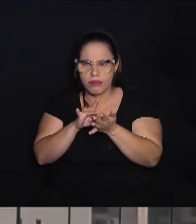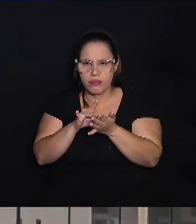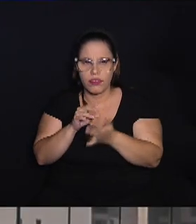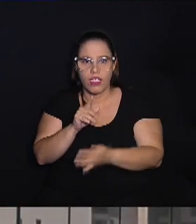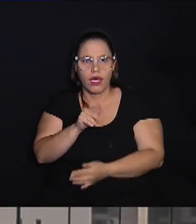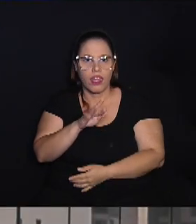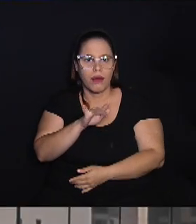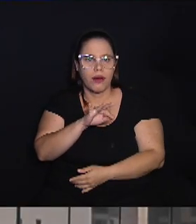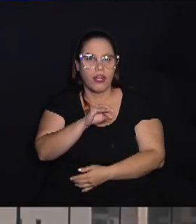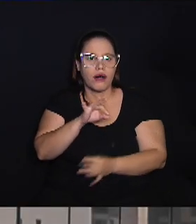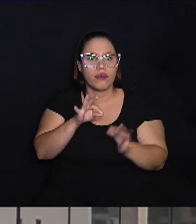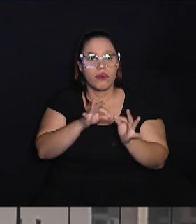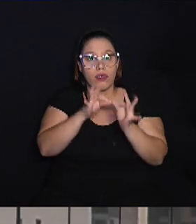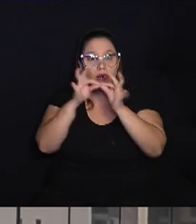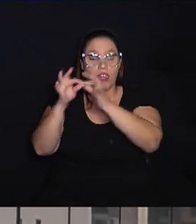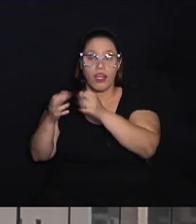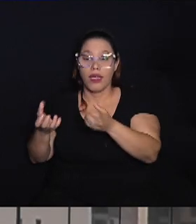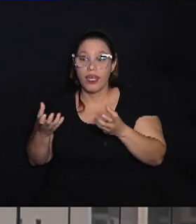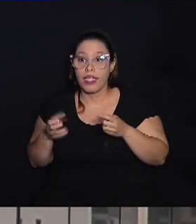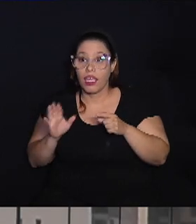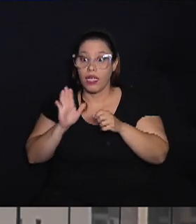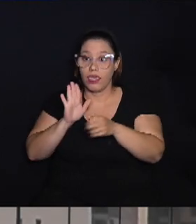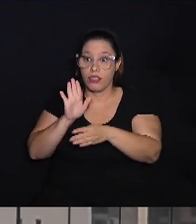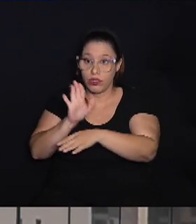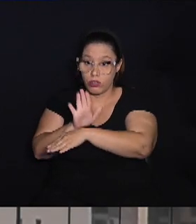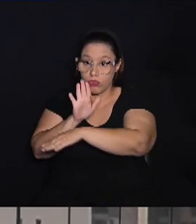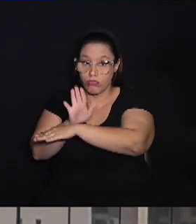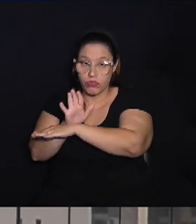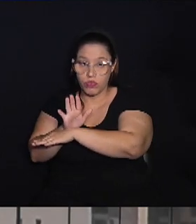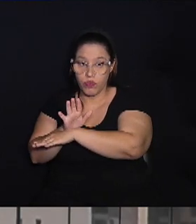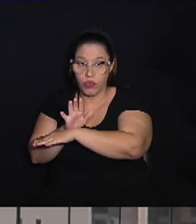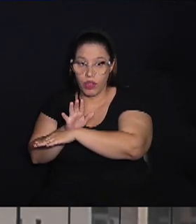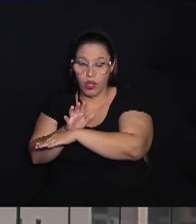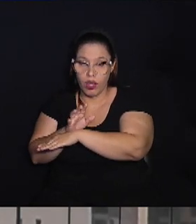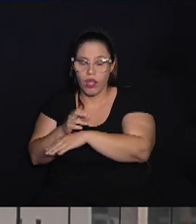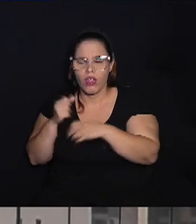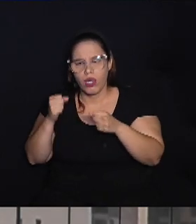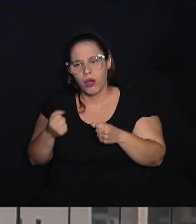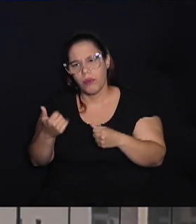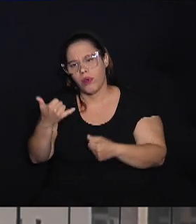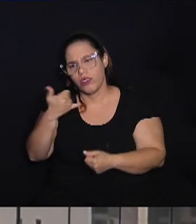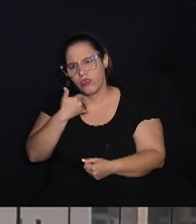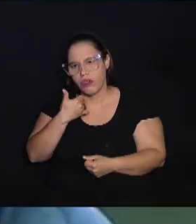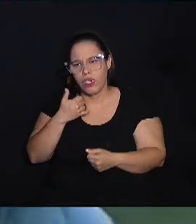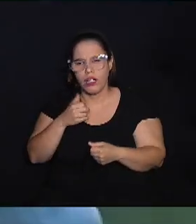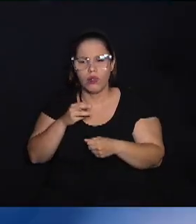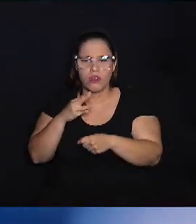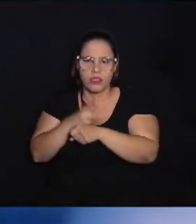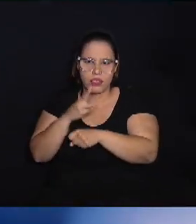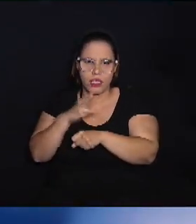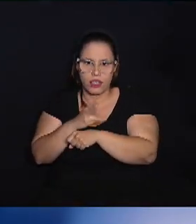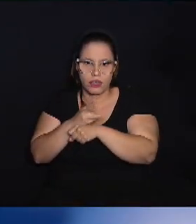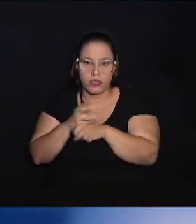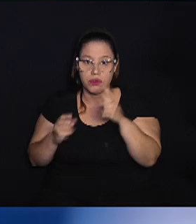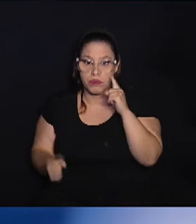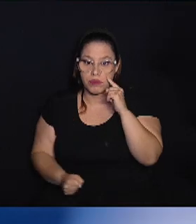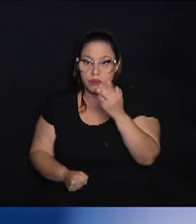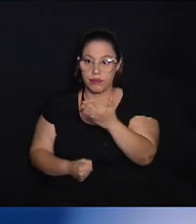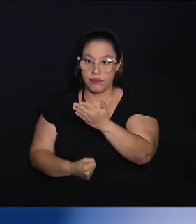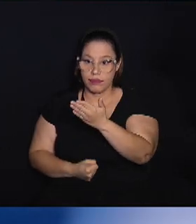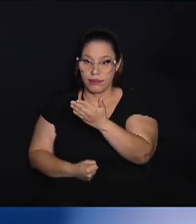quem está assistindo e tem interesse de ajudar, podia falar o site e as redes sociais para a gente? Posso sim,